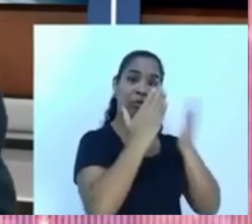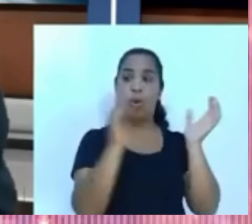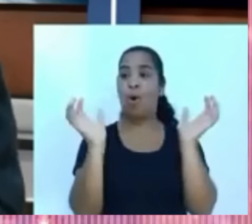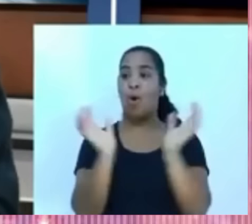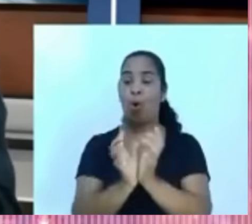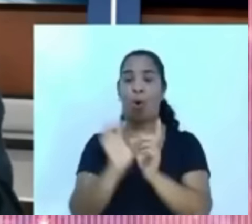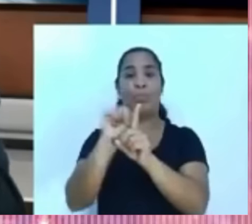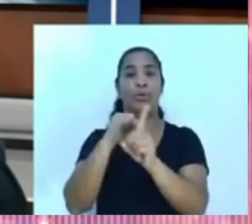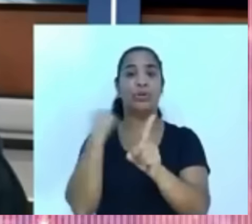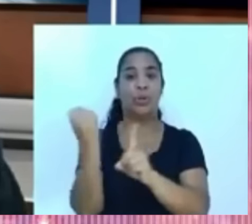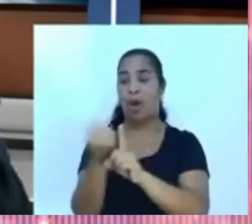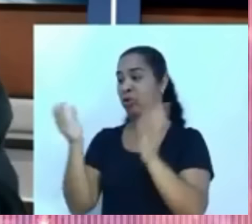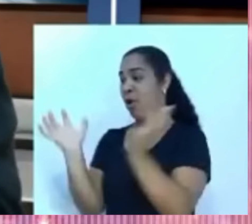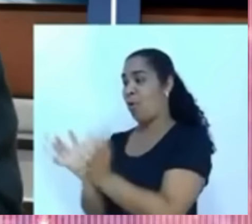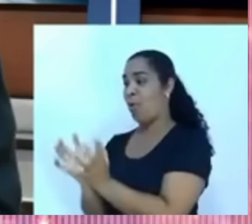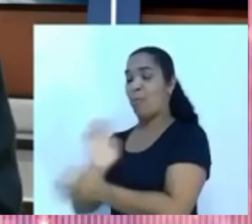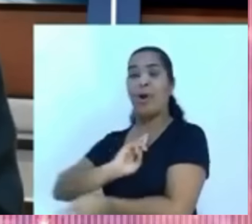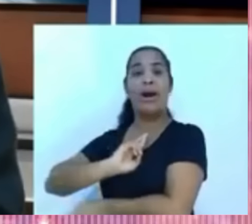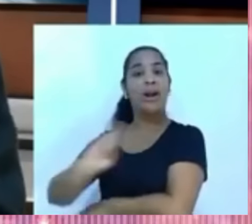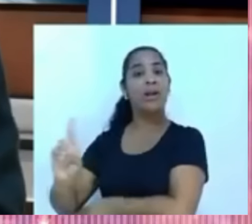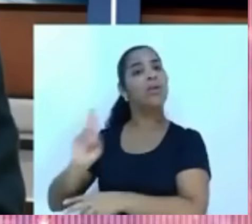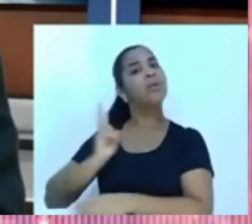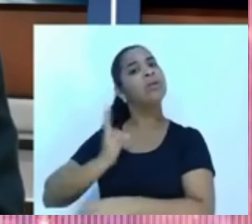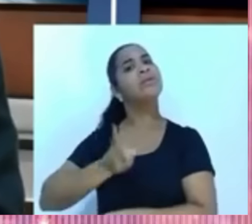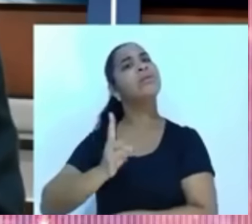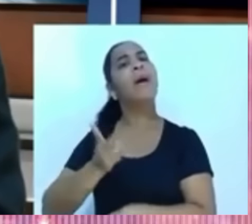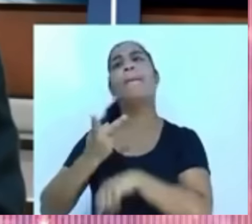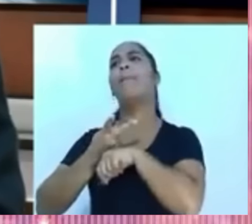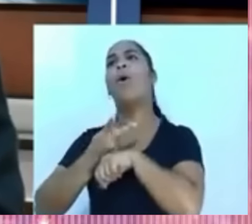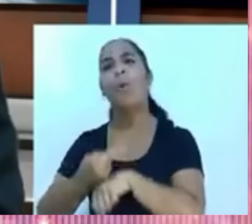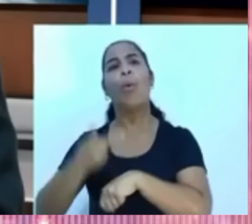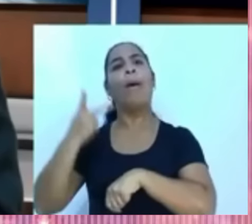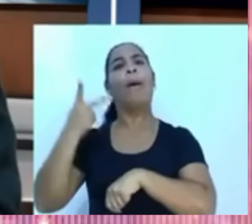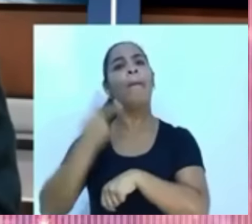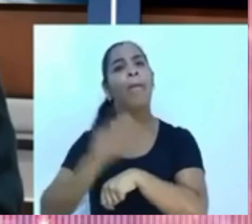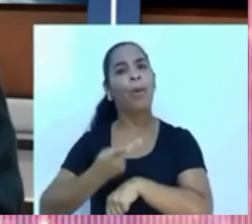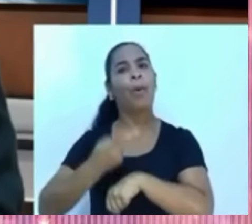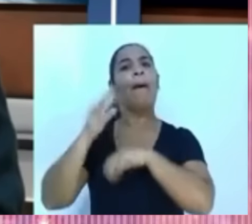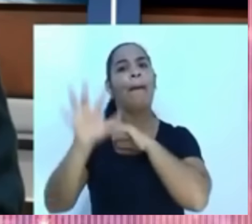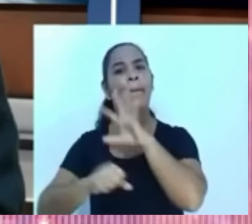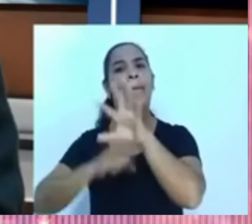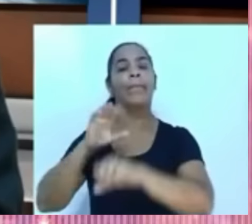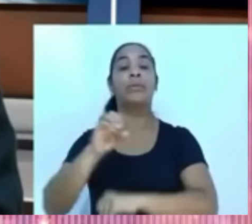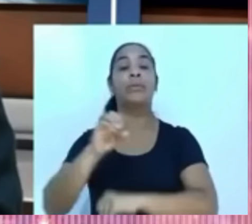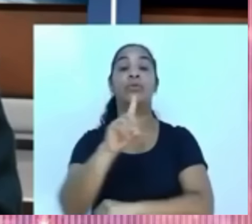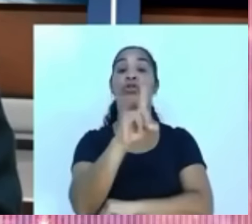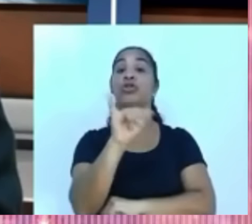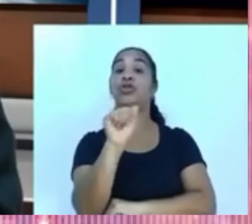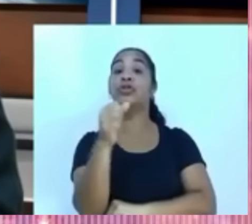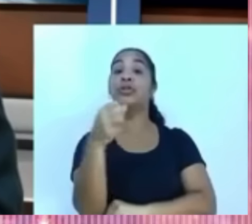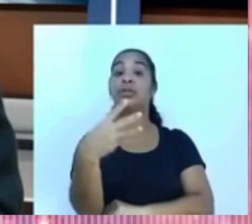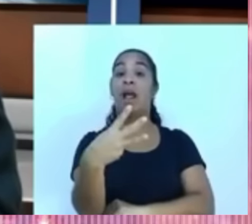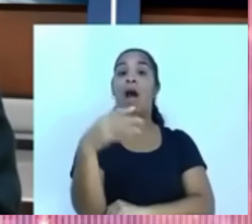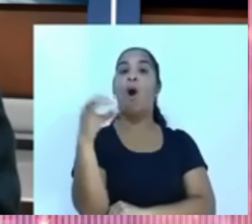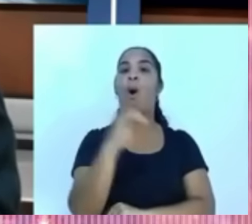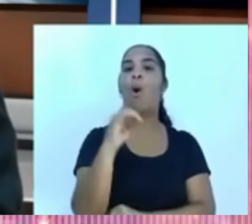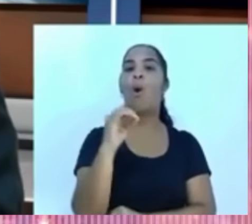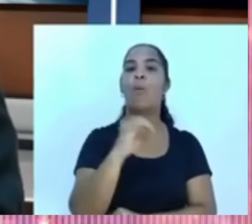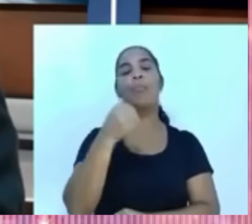iosa H determinados padrões por exemplo no dia 3 de outubro do ano